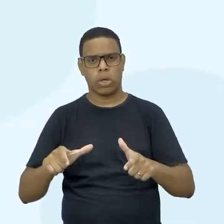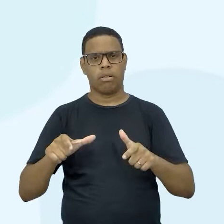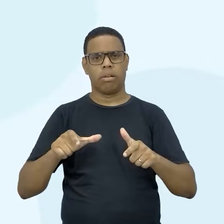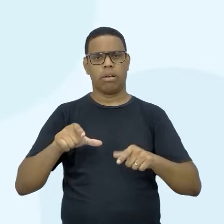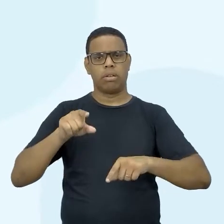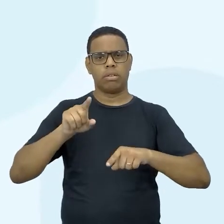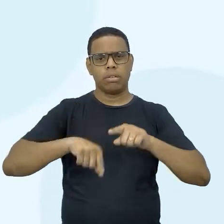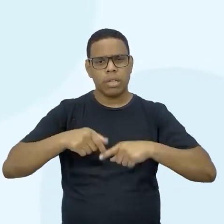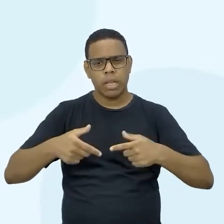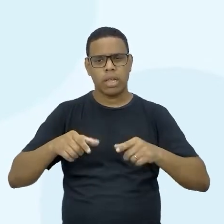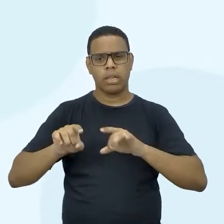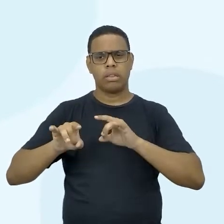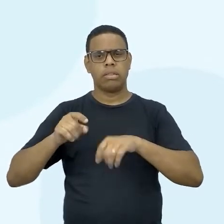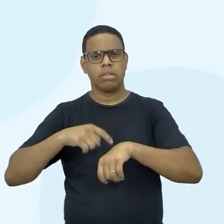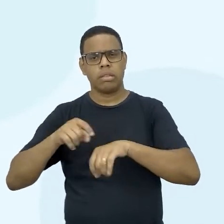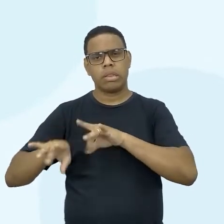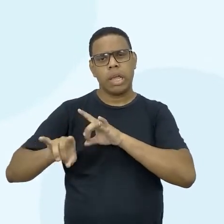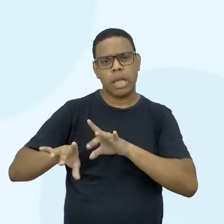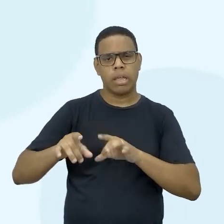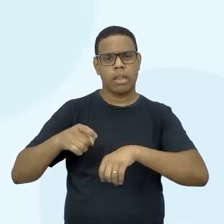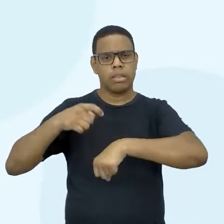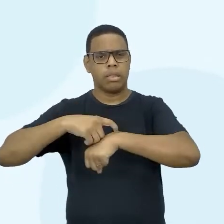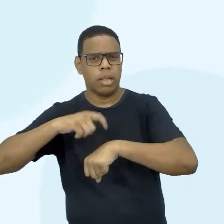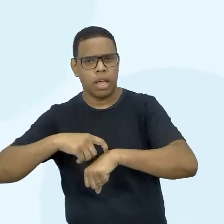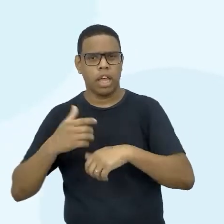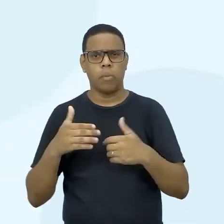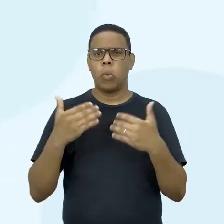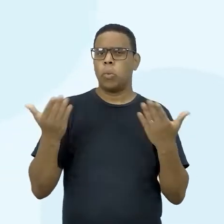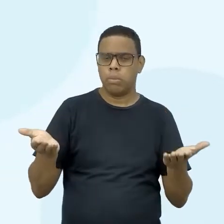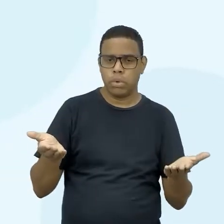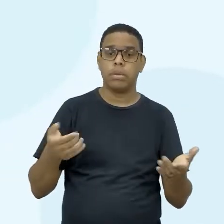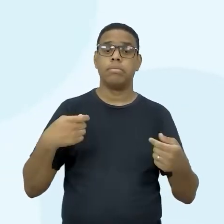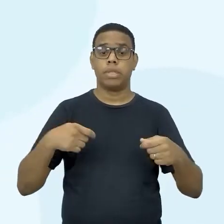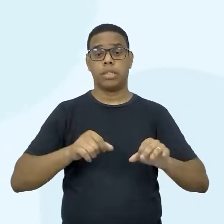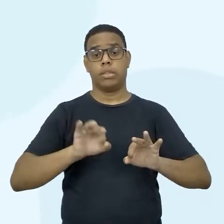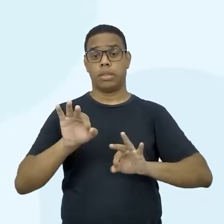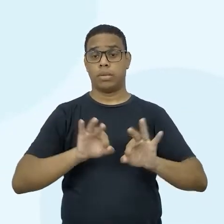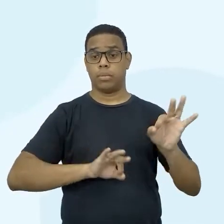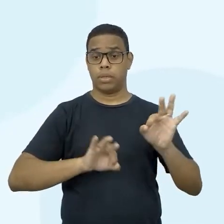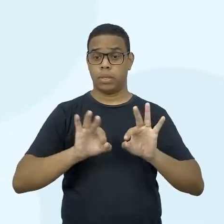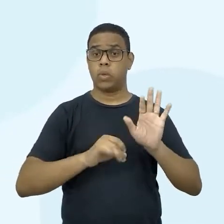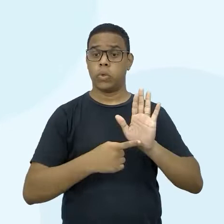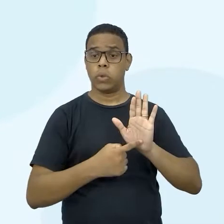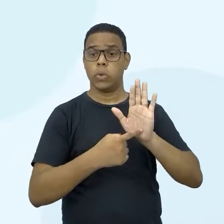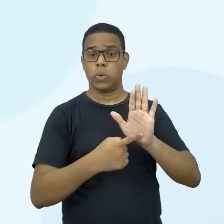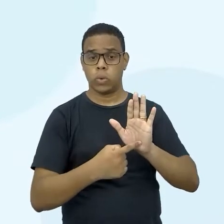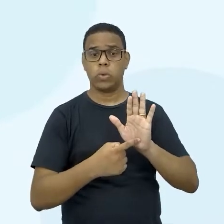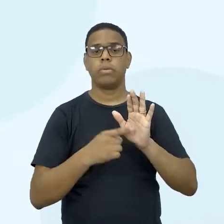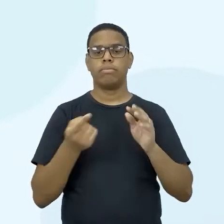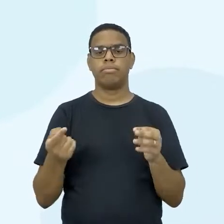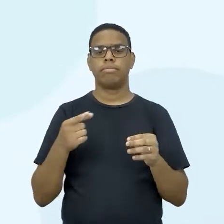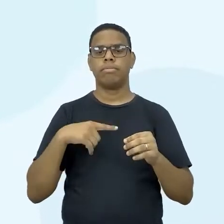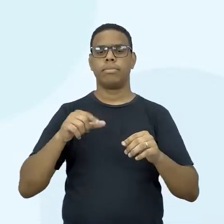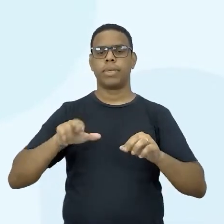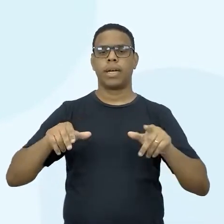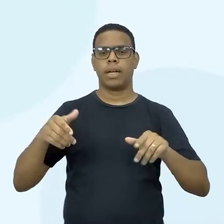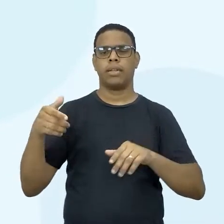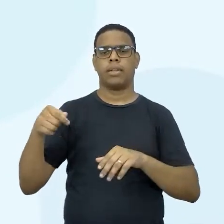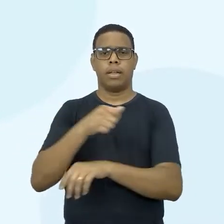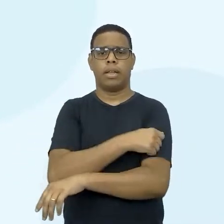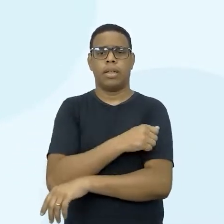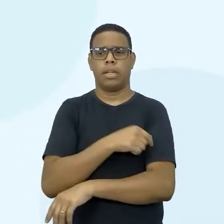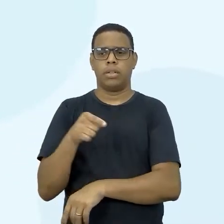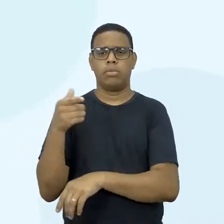recurso técnico, tempo, ou seja, seria necessário organizar as apresentações de acordo com a especificidade de